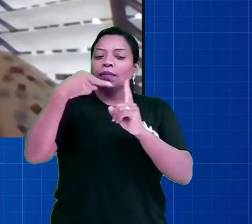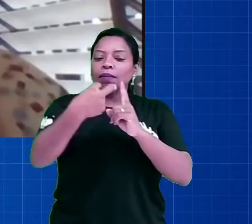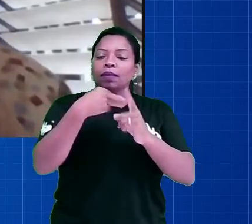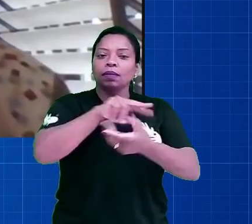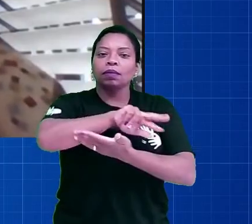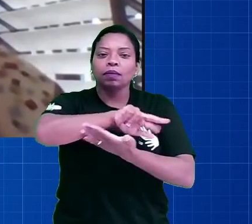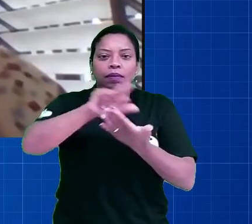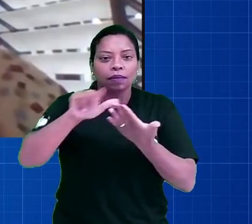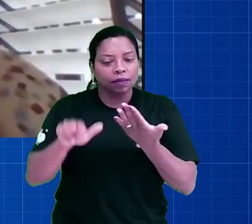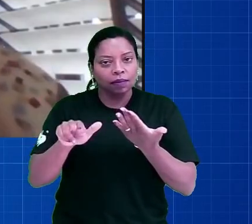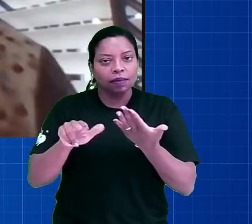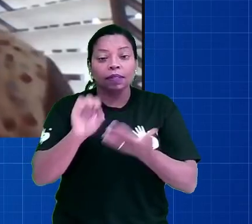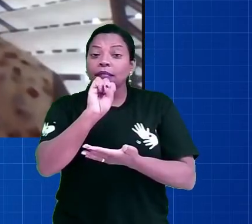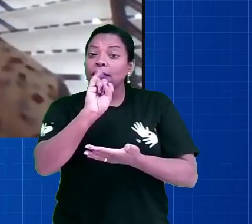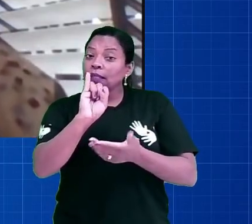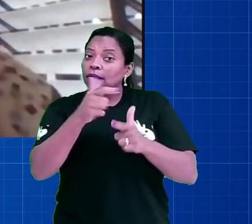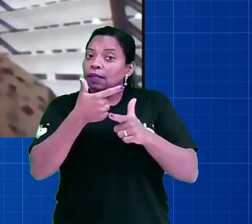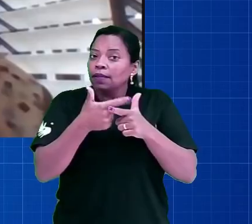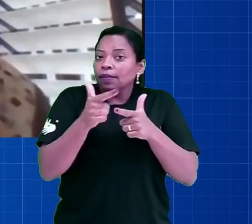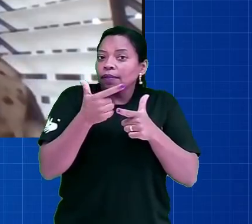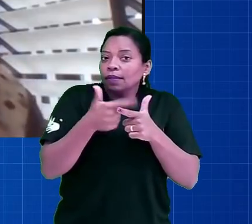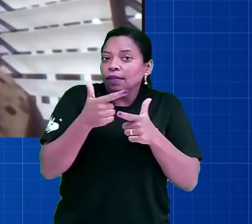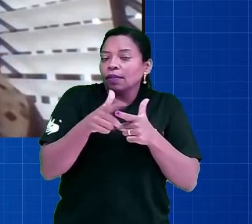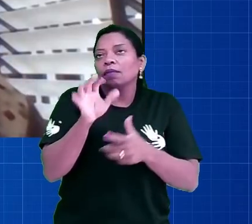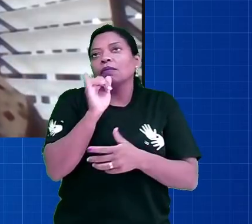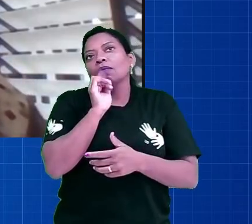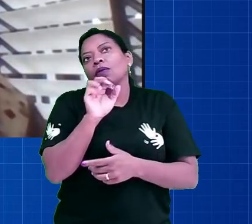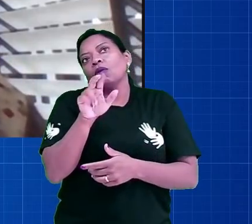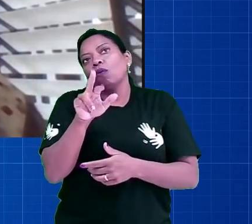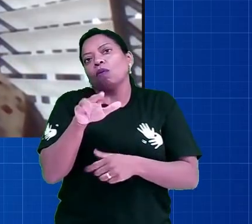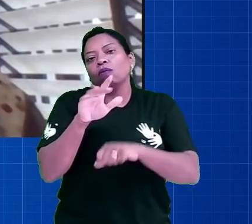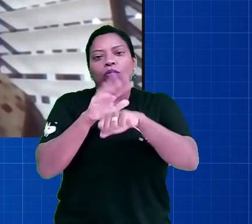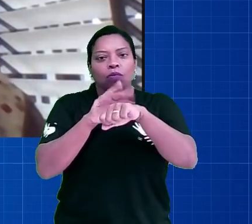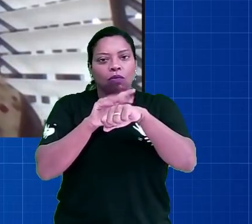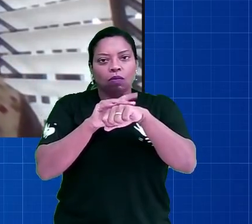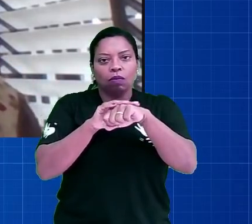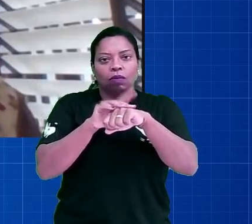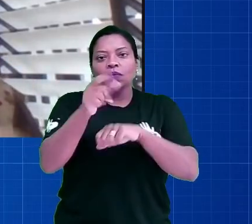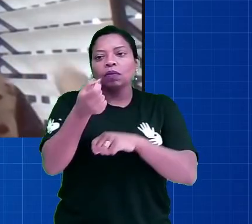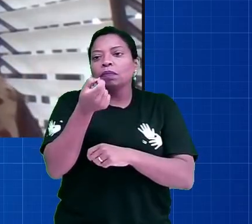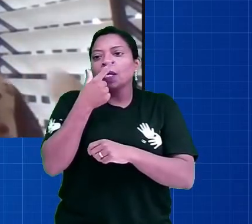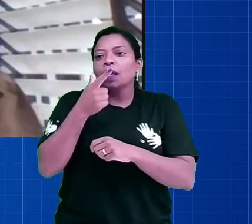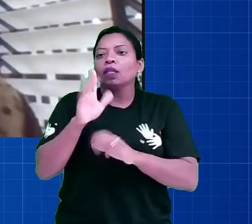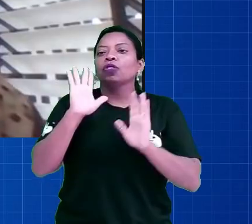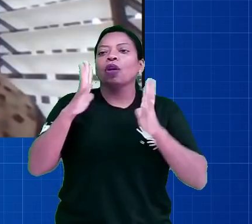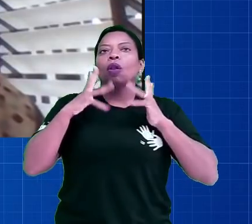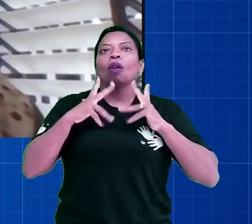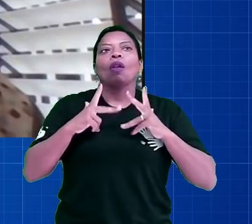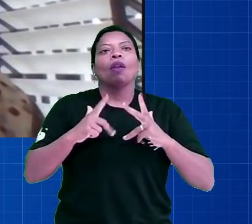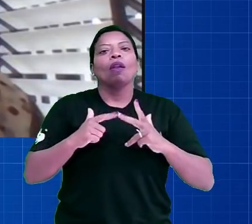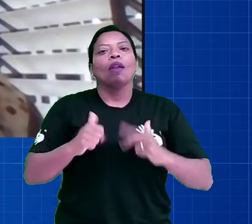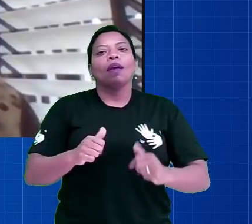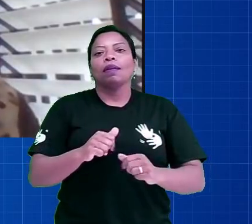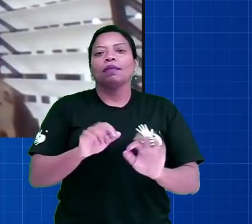enfrentando um problema sério, ou até um problema de saúde, um remédio basta? A gente precisa de muitos